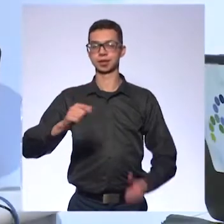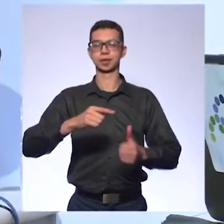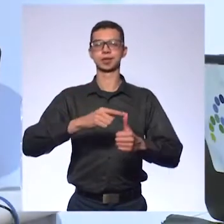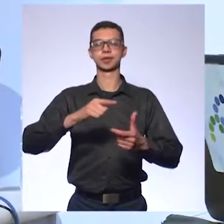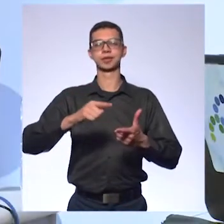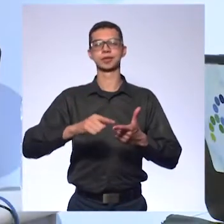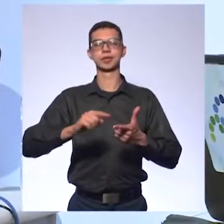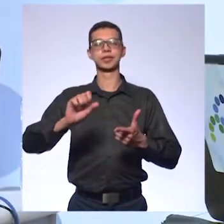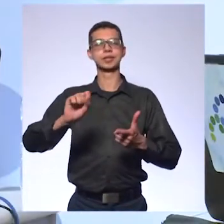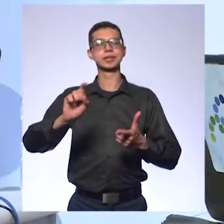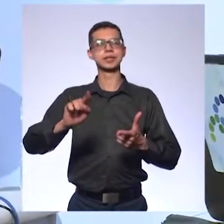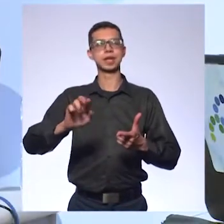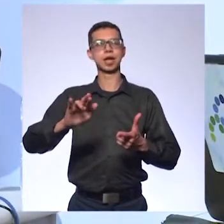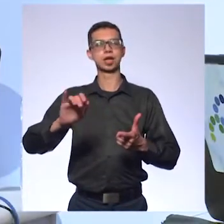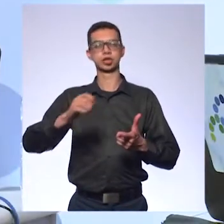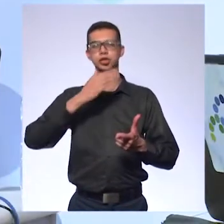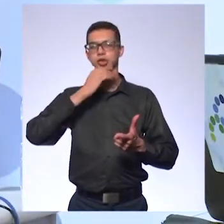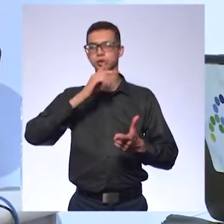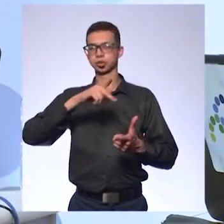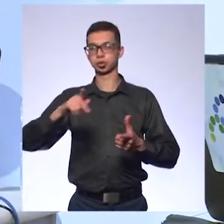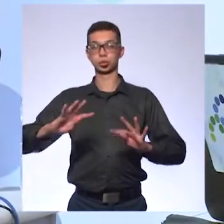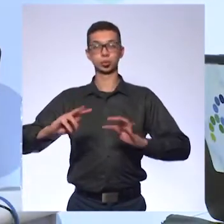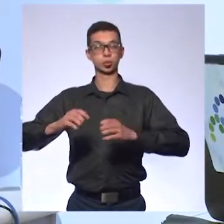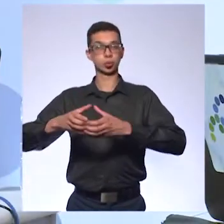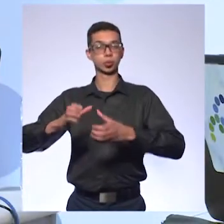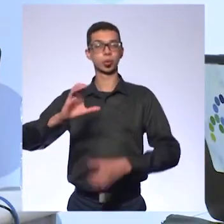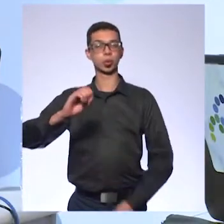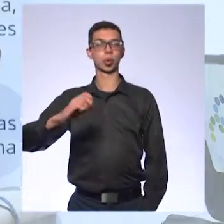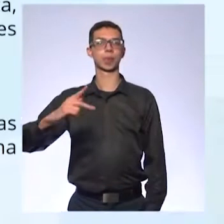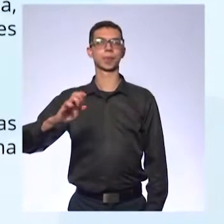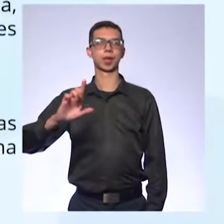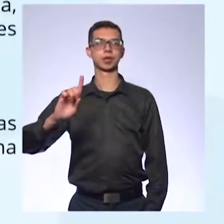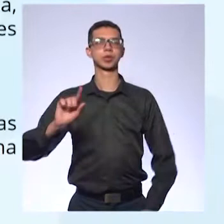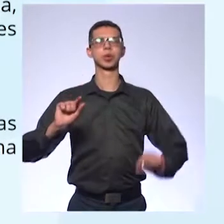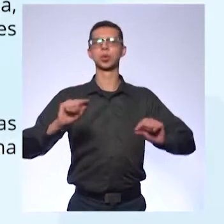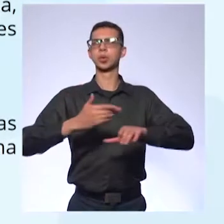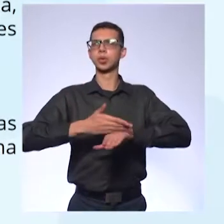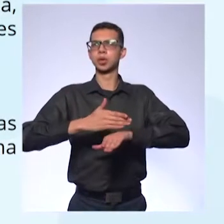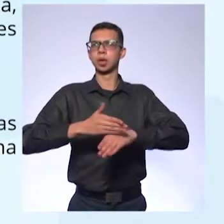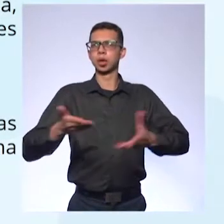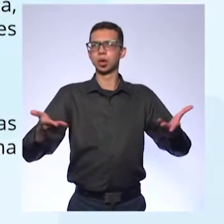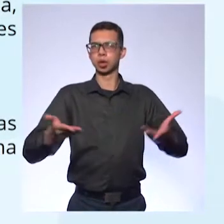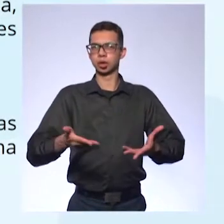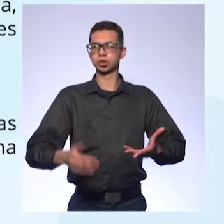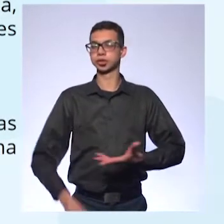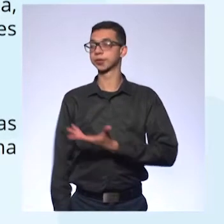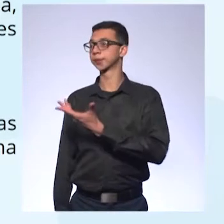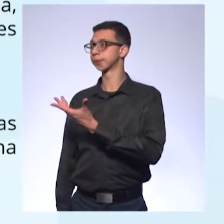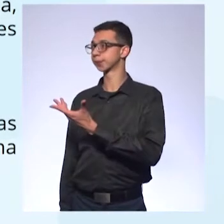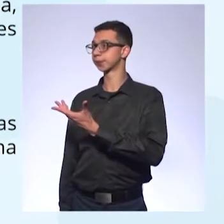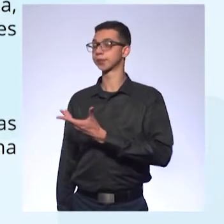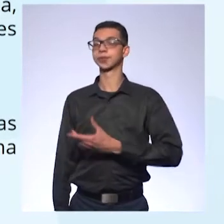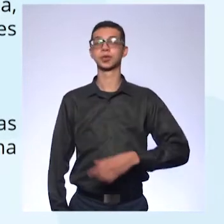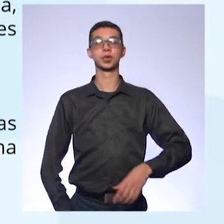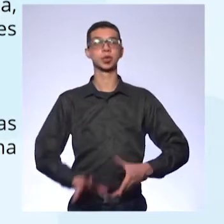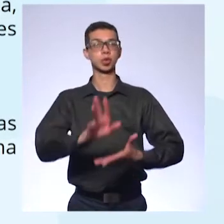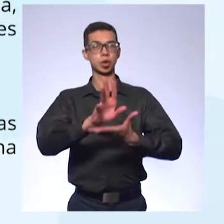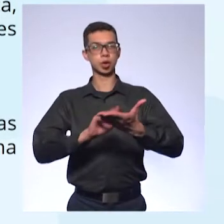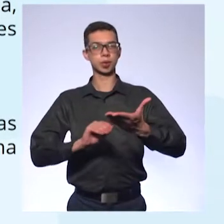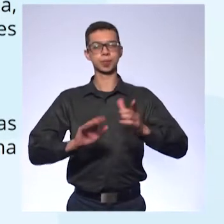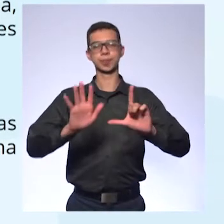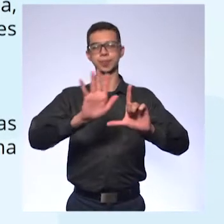da COPED. E o que nós vamos trabalhar? Também na tela, para você fazer o print ou anotar as